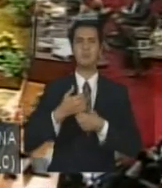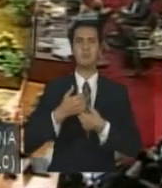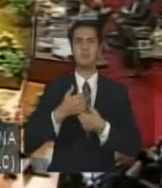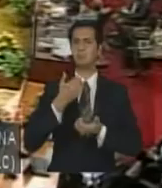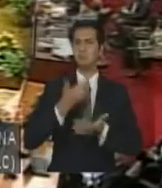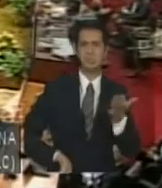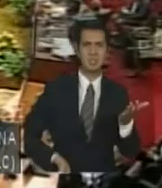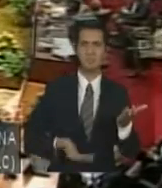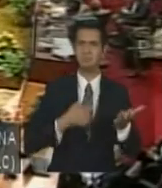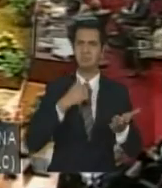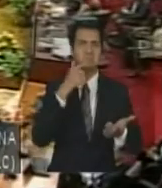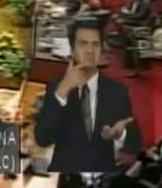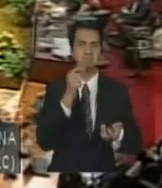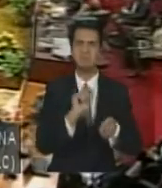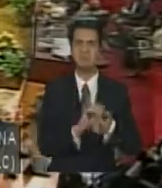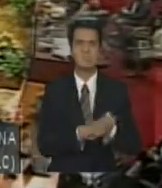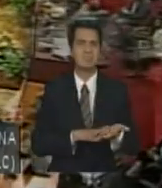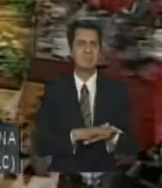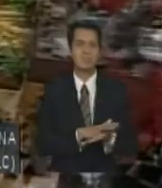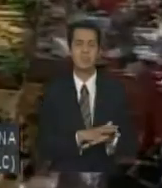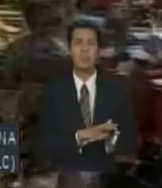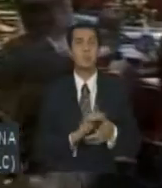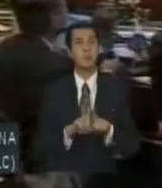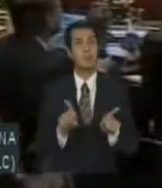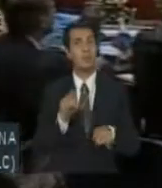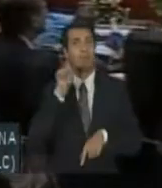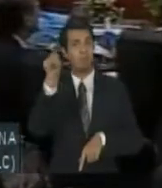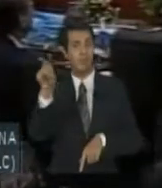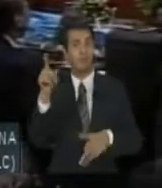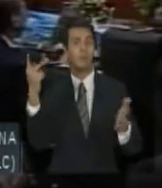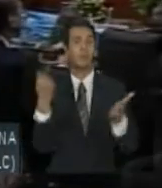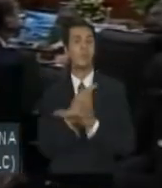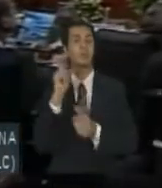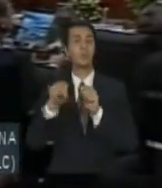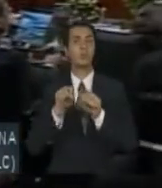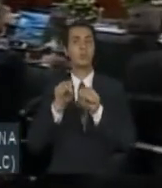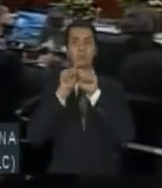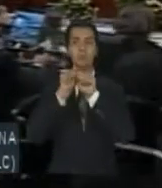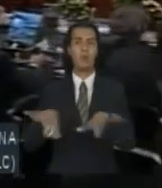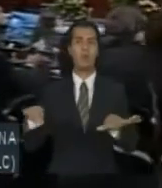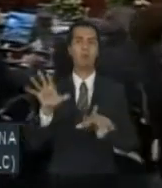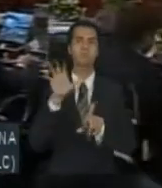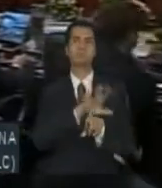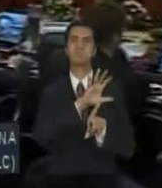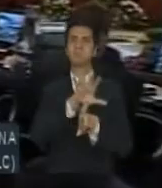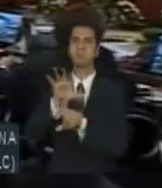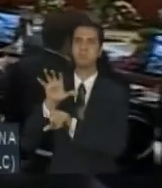ter efeitos muito fortes sobre a economia internacional.